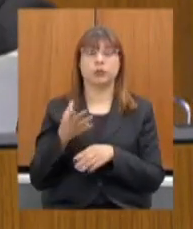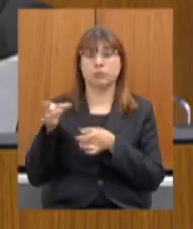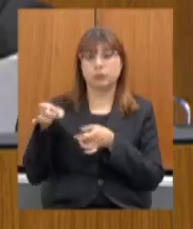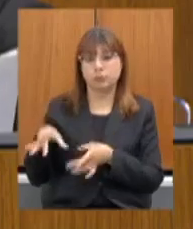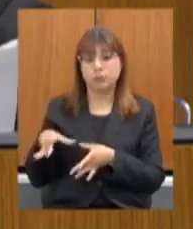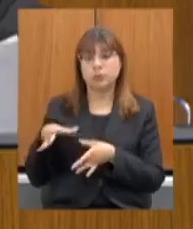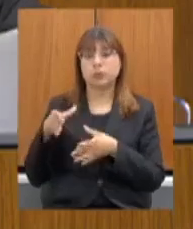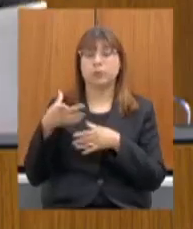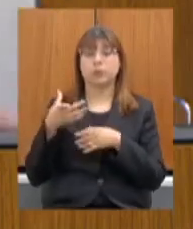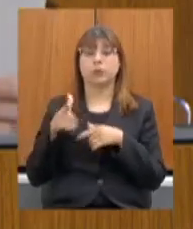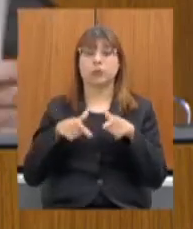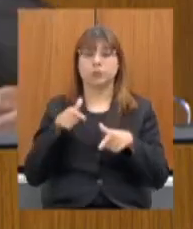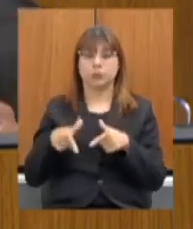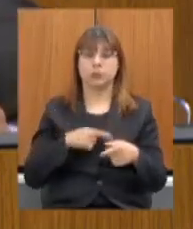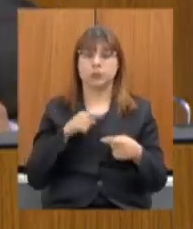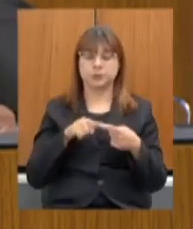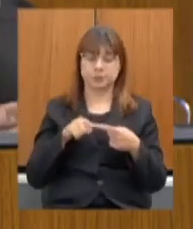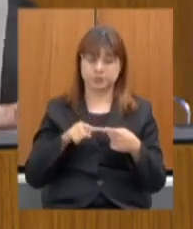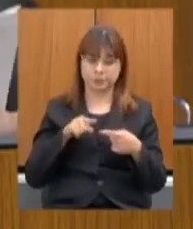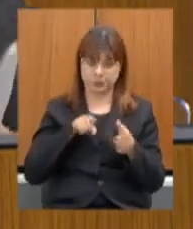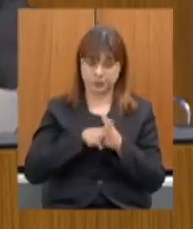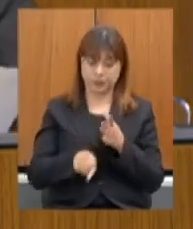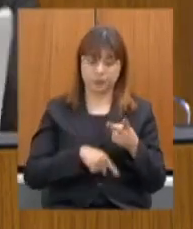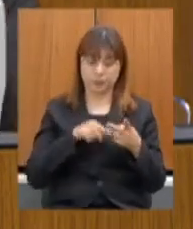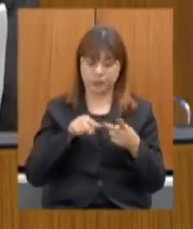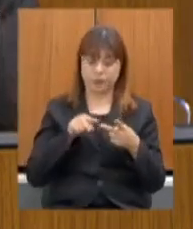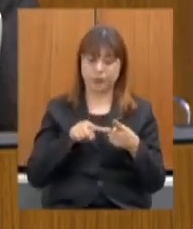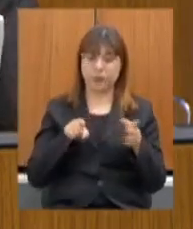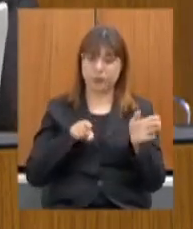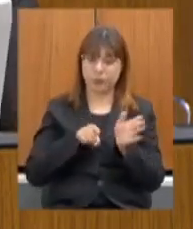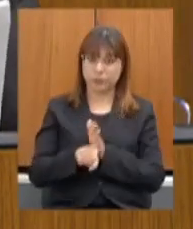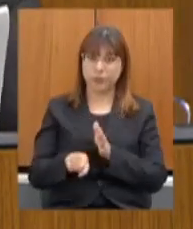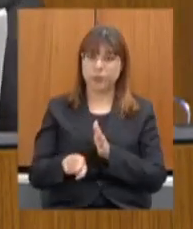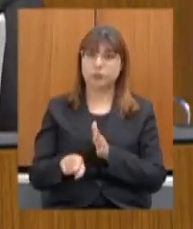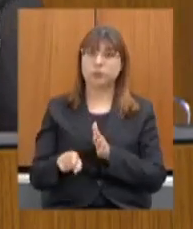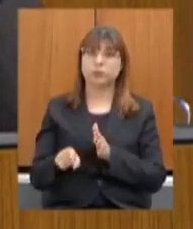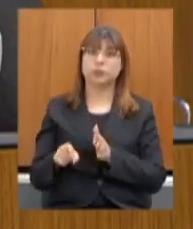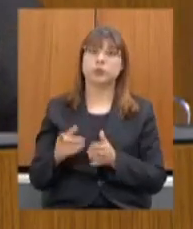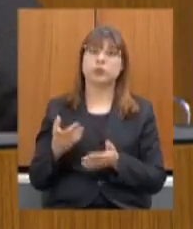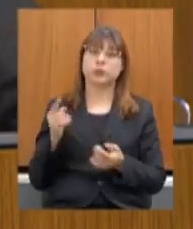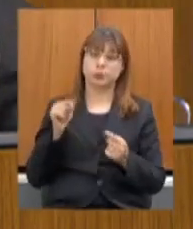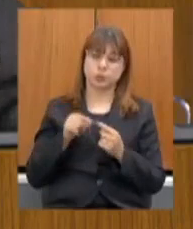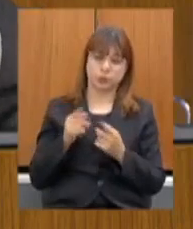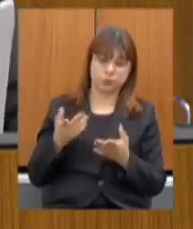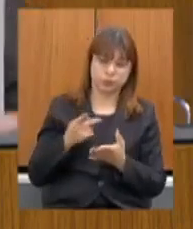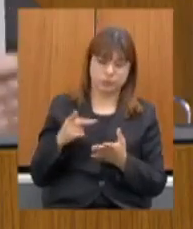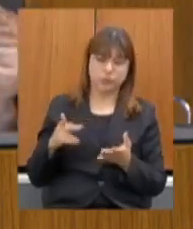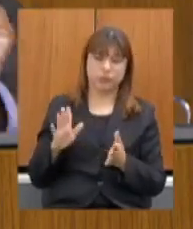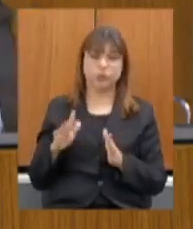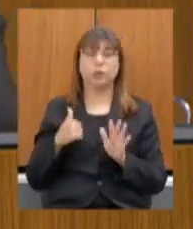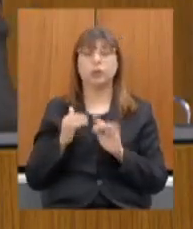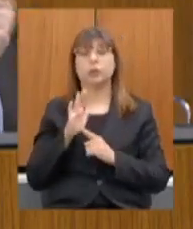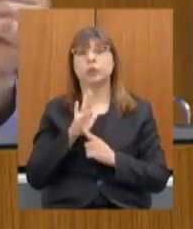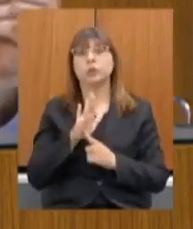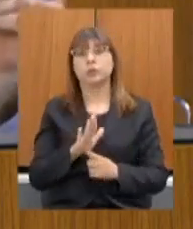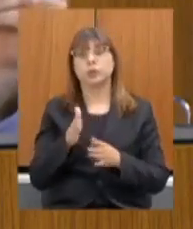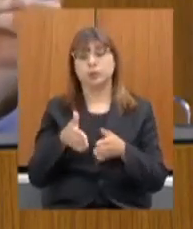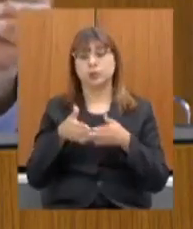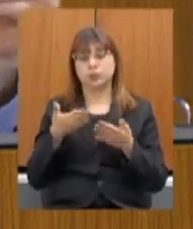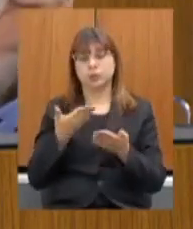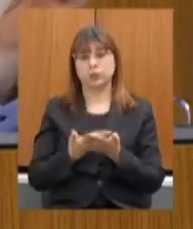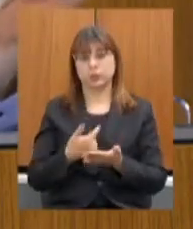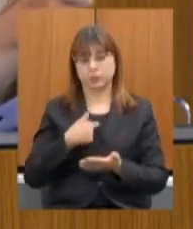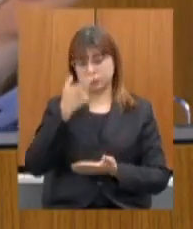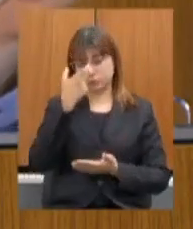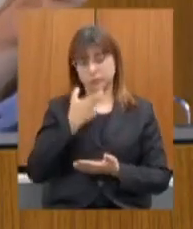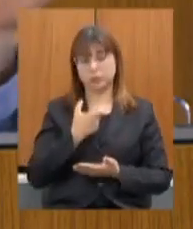percalço. Essa é a primeira pergunta. E a segunda pergunta, de forma muito mais objetiva, presidente, eu estou apresentando o requerimento como membro